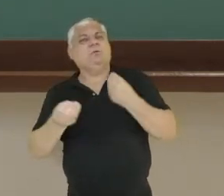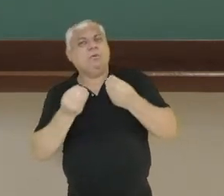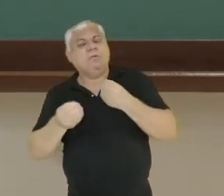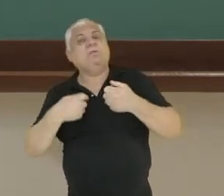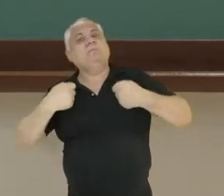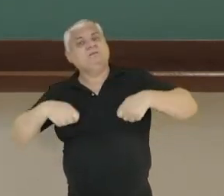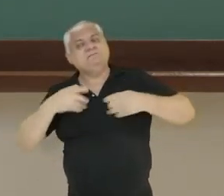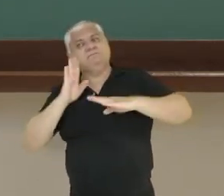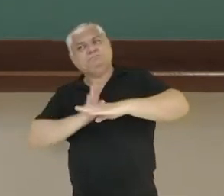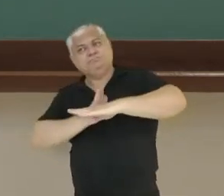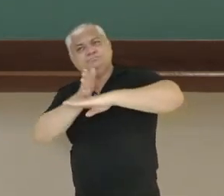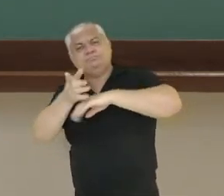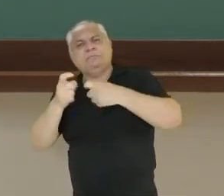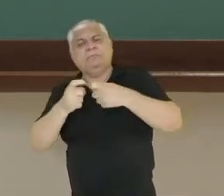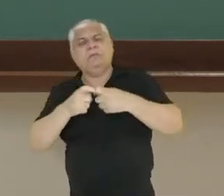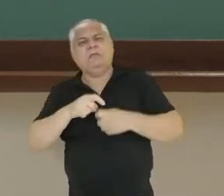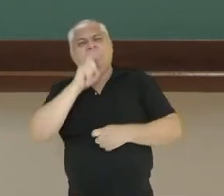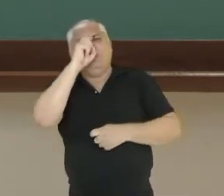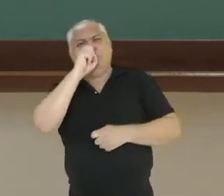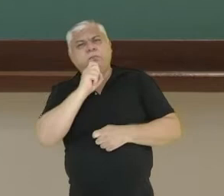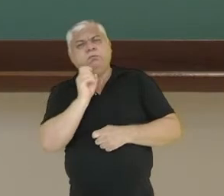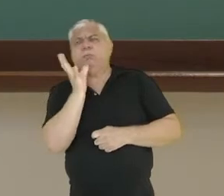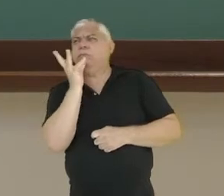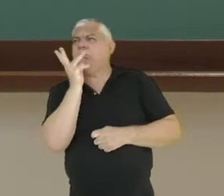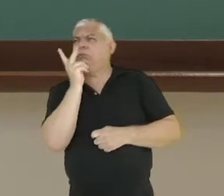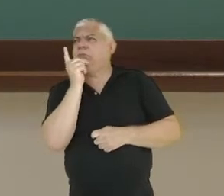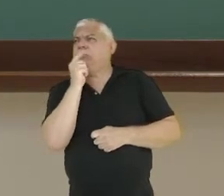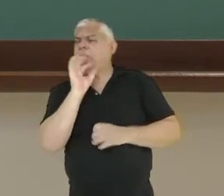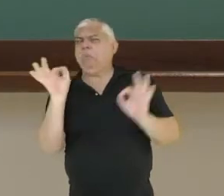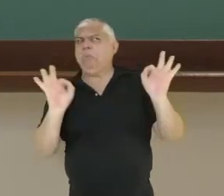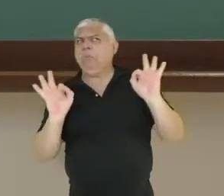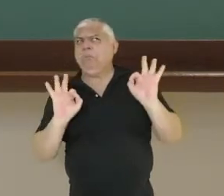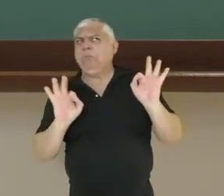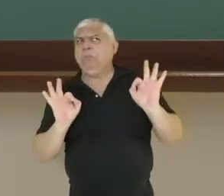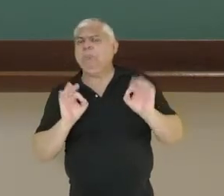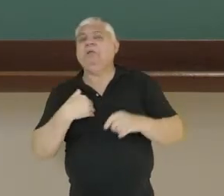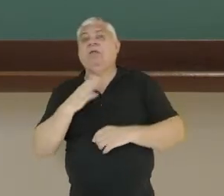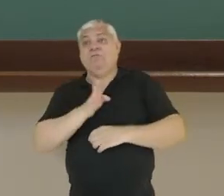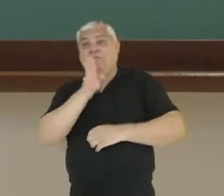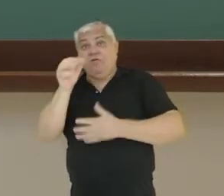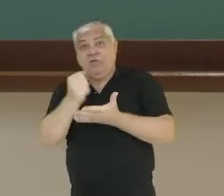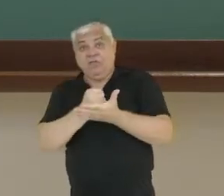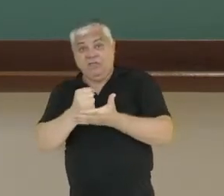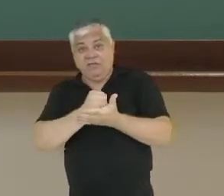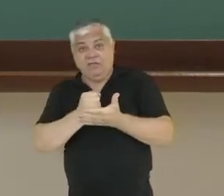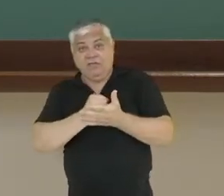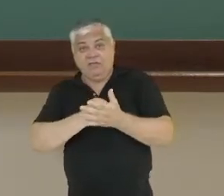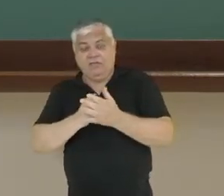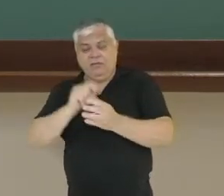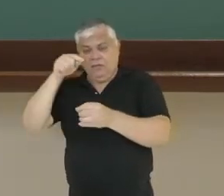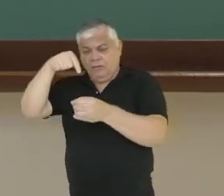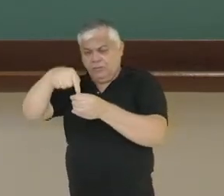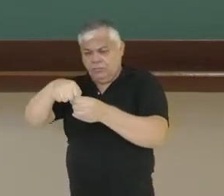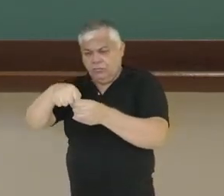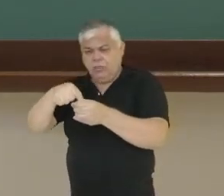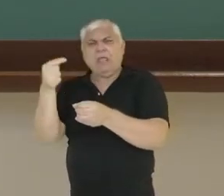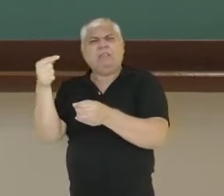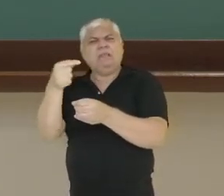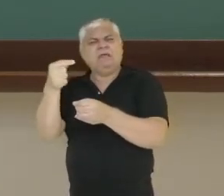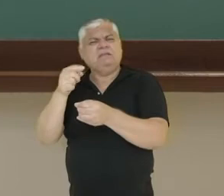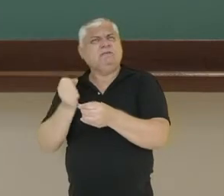médico. Digamos que atrasou muito tempo, fez um teste de farmácia e deu negativo. O ideal é sempre procurar um médico para ver o